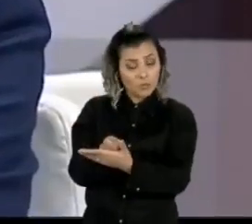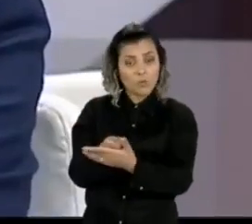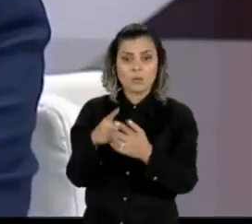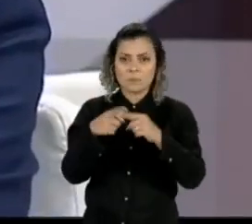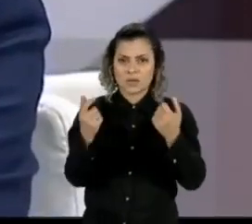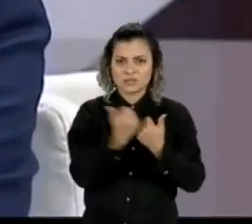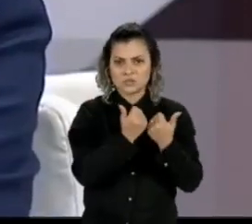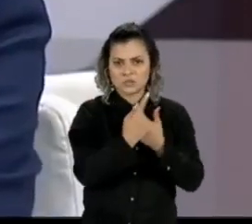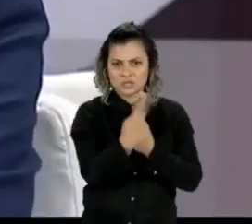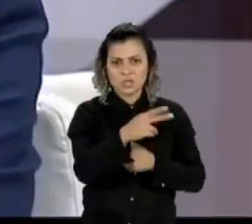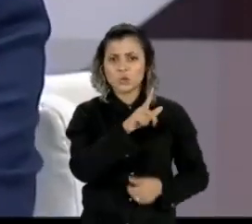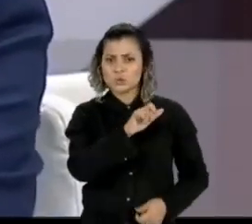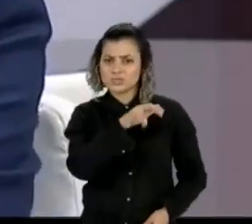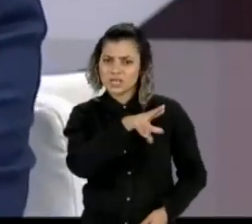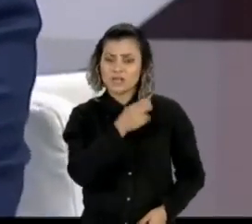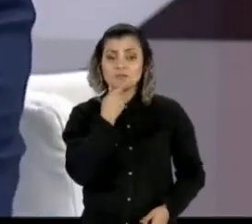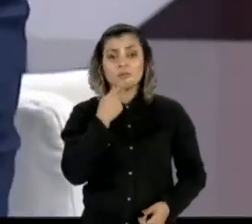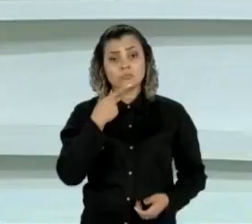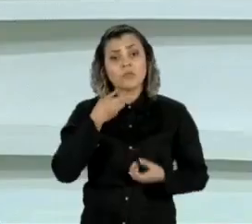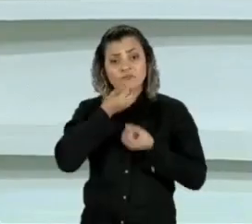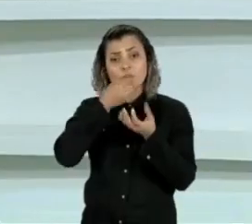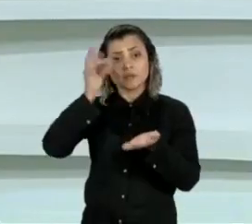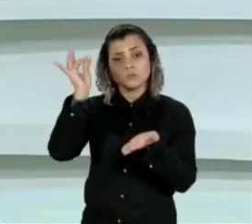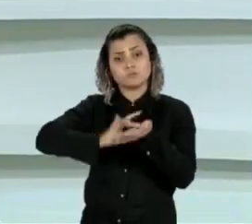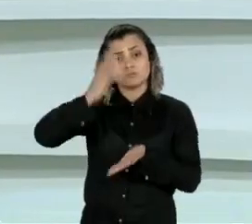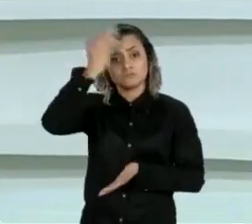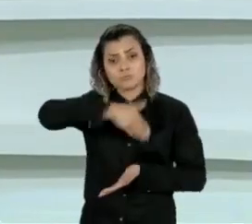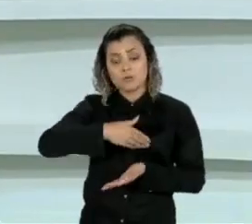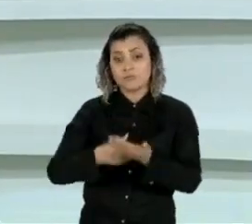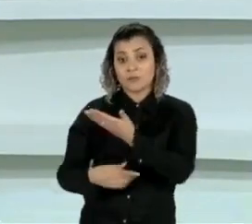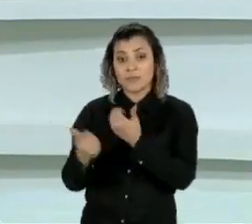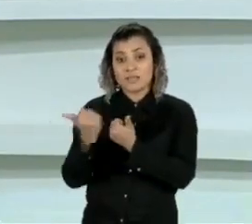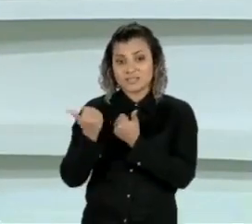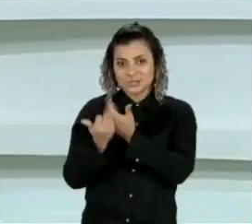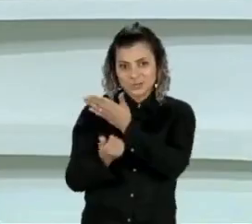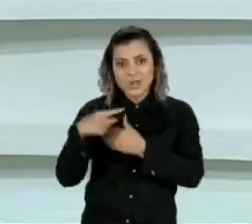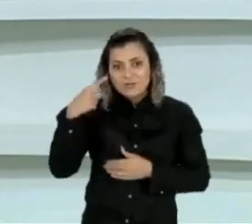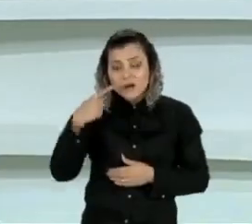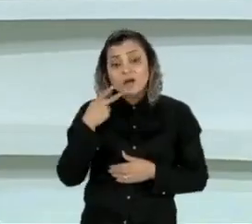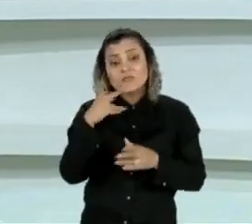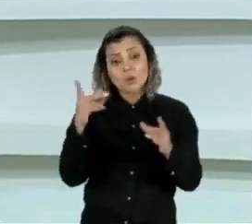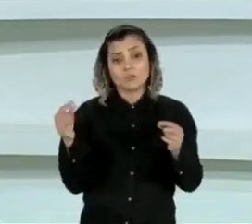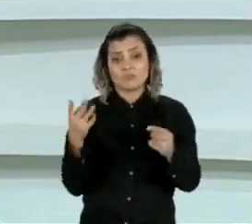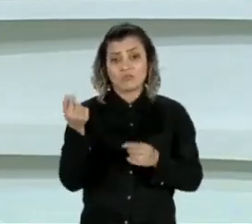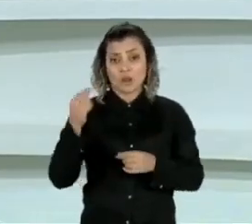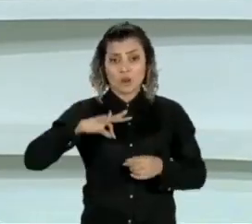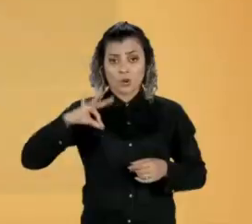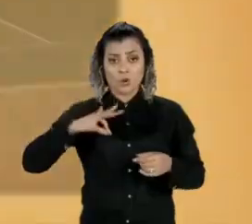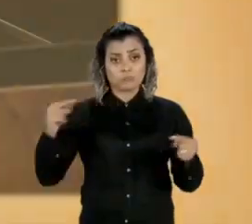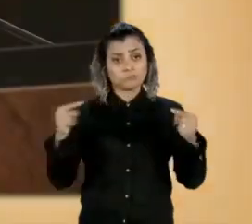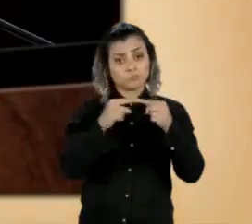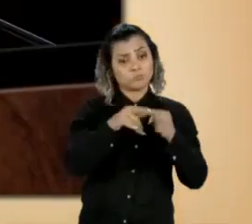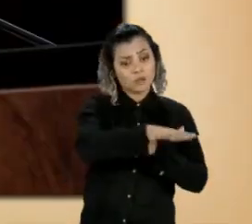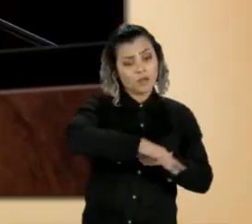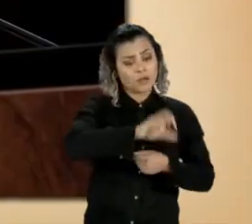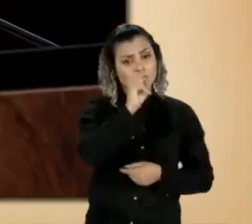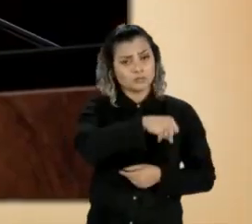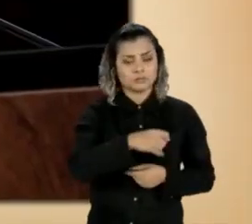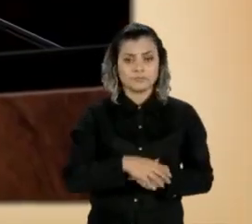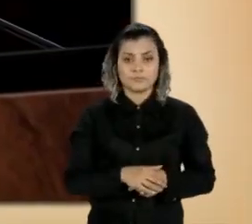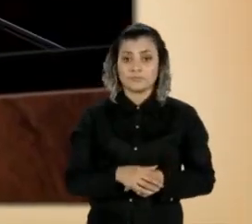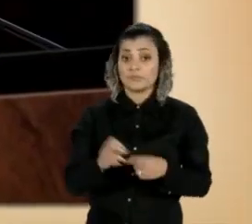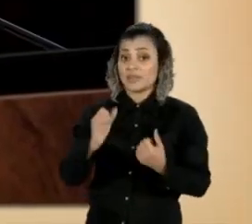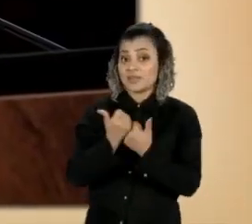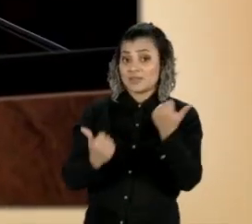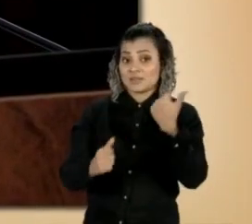Luciano Bivar disse que os dados são oficiais. Segundo assessores da advogada, os valores são compatíveis com o mercado. Ao lado do ex-ministro